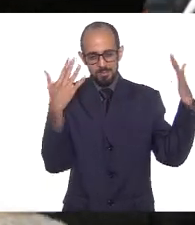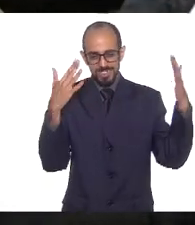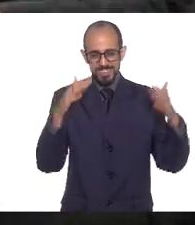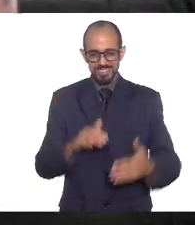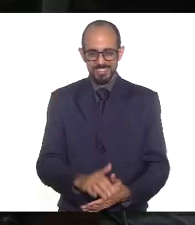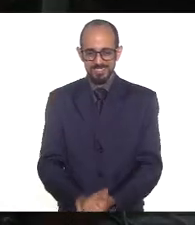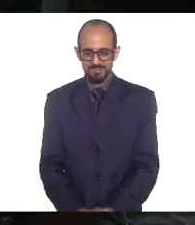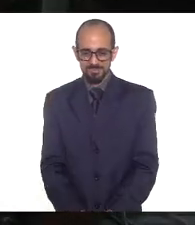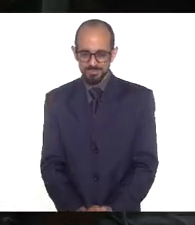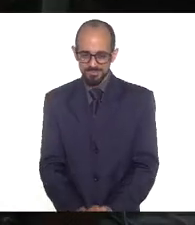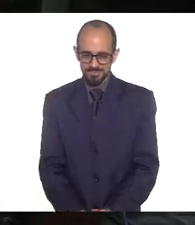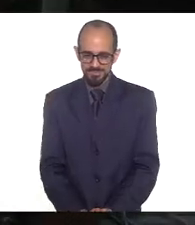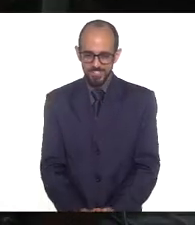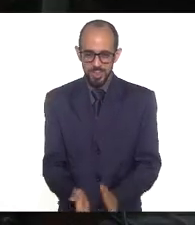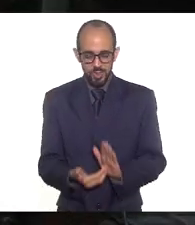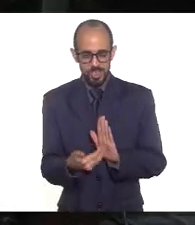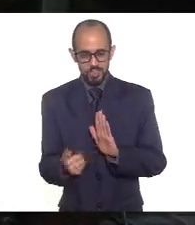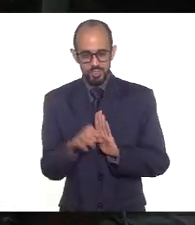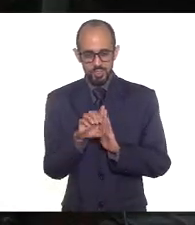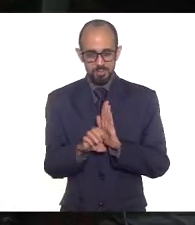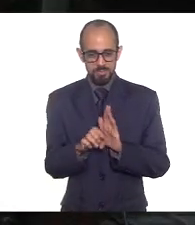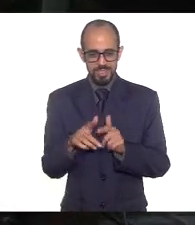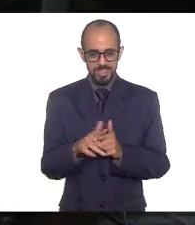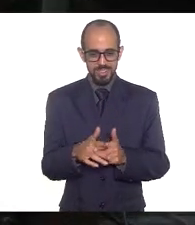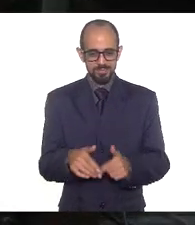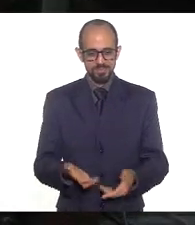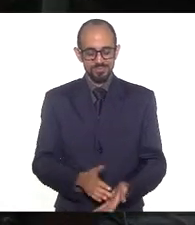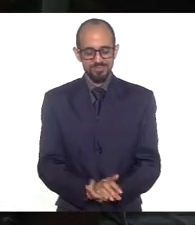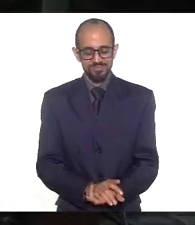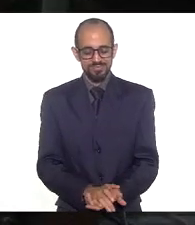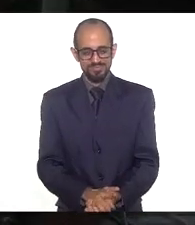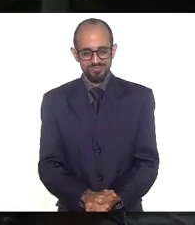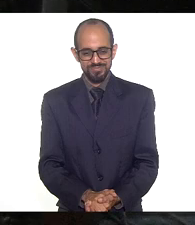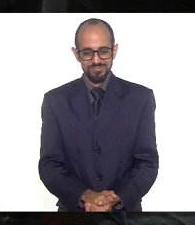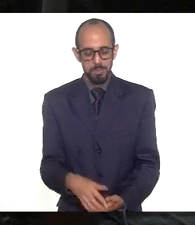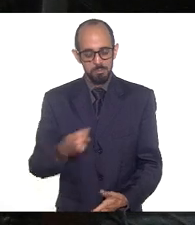o parecer da comissão de orçamento Deputado Márcio Pacheco